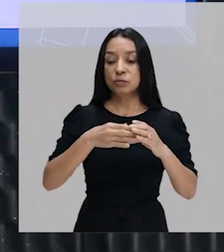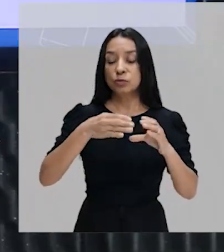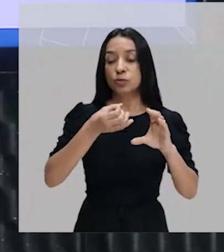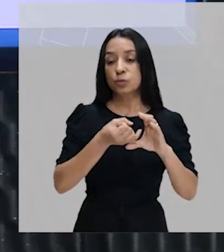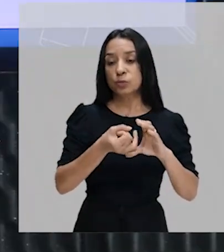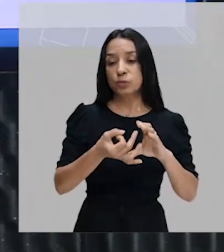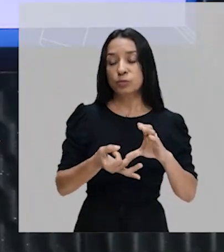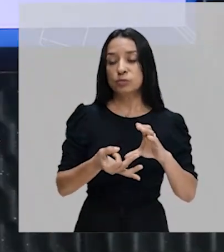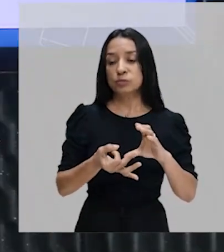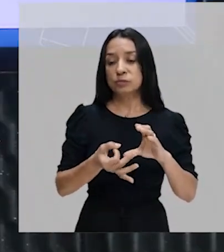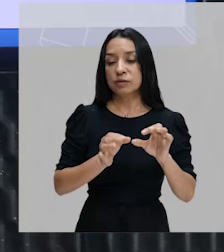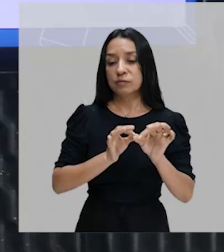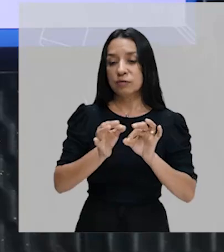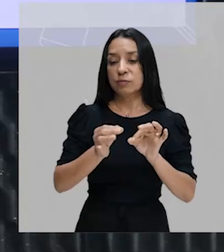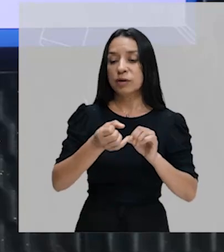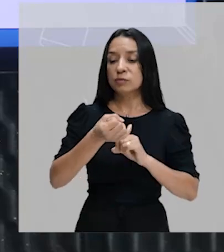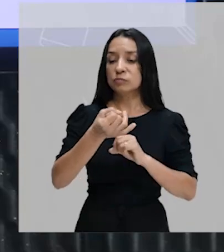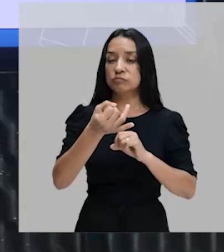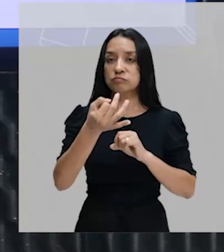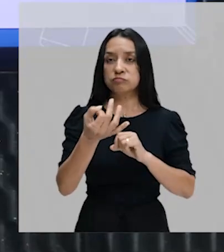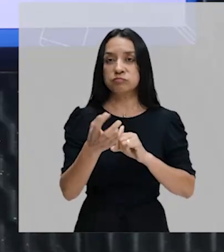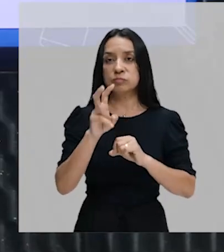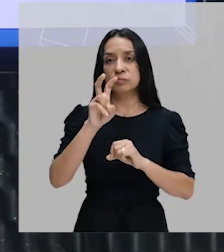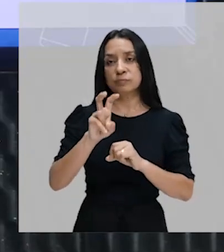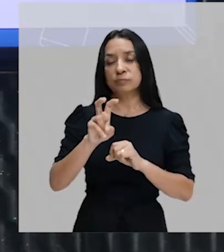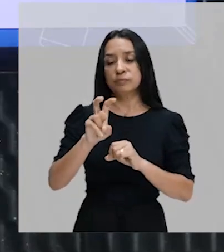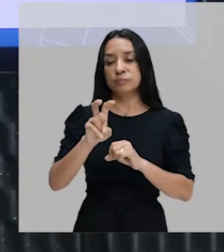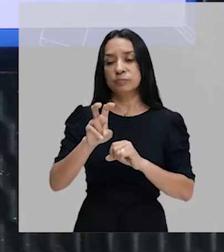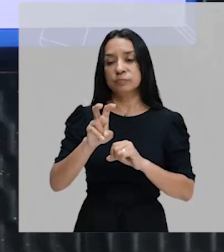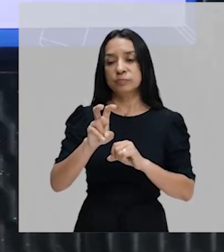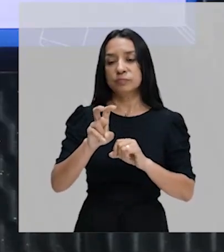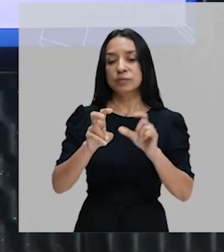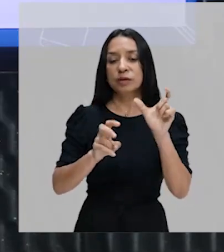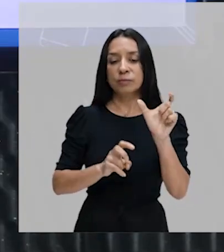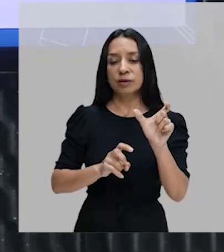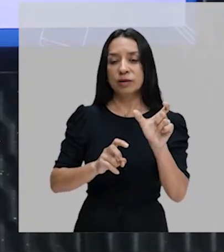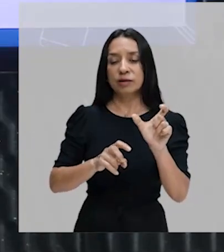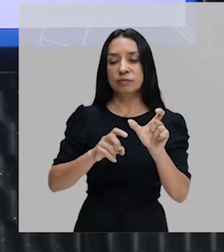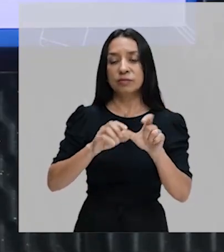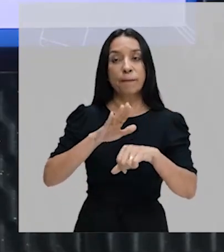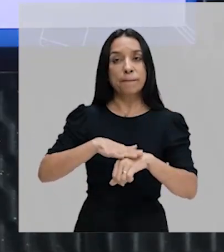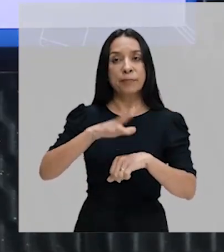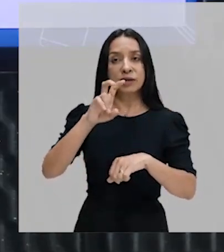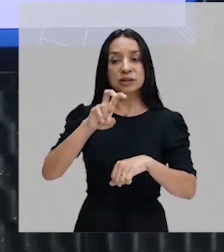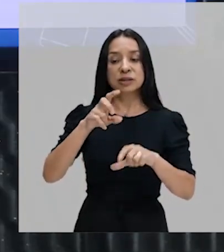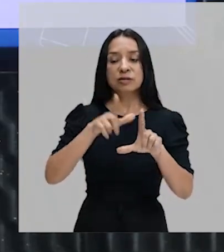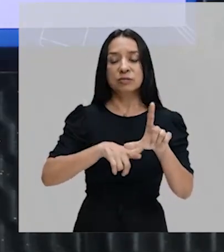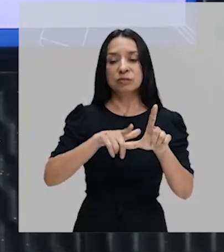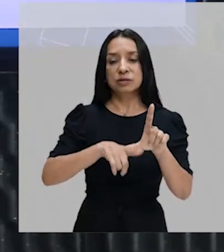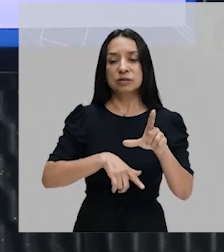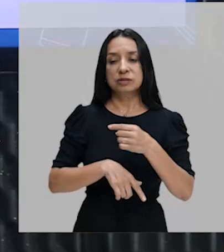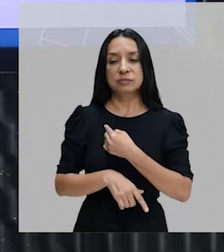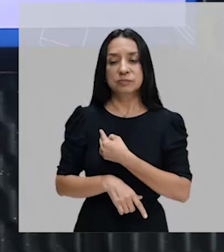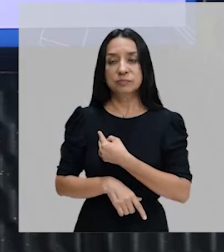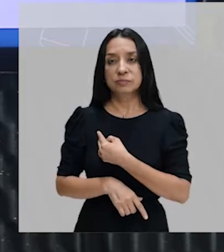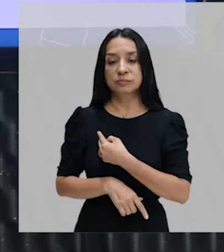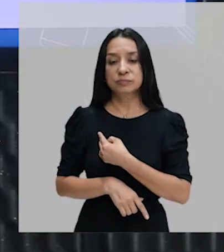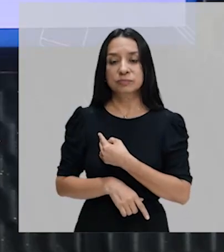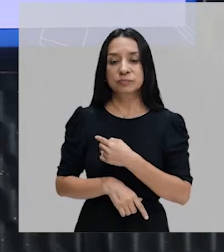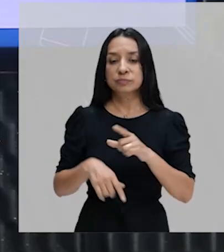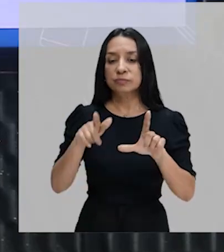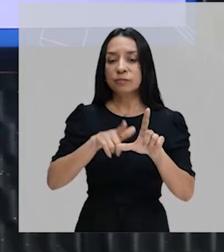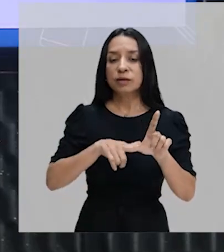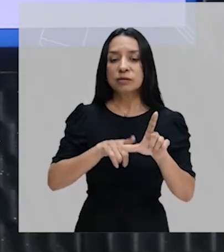A, formado por quantos elementos? 5. Muito embora a palavra tenha mais de 5 letras, tá bom? Então, vamos agora para a letra